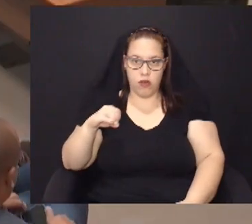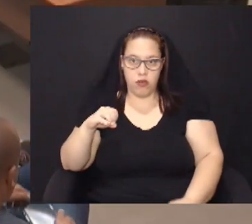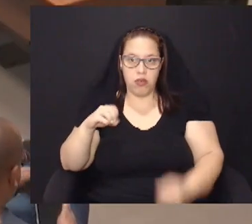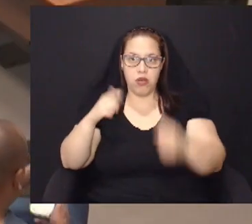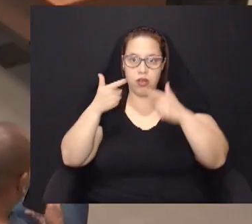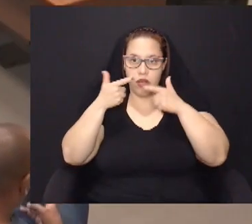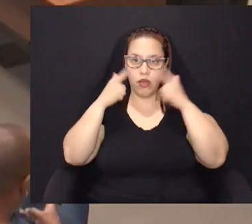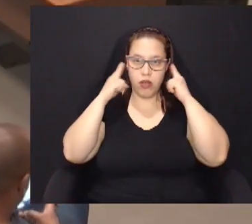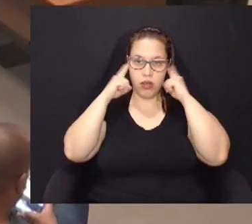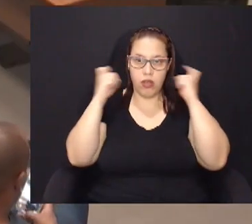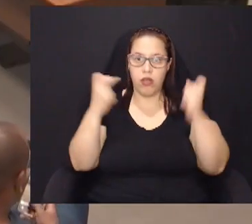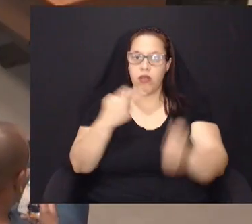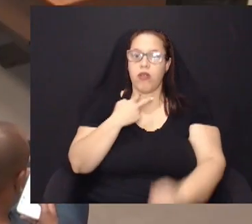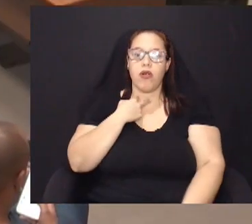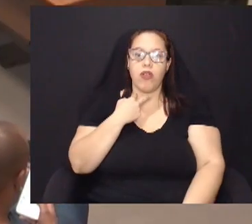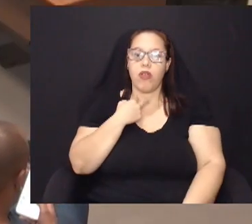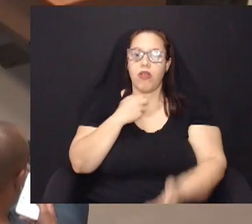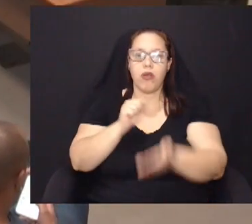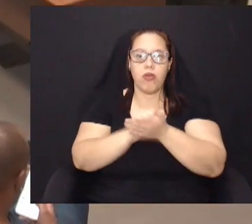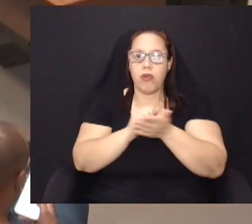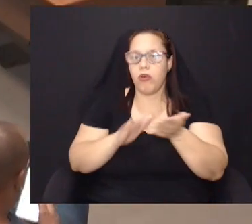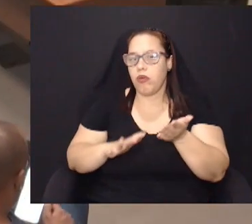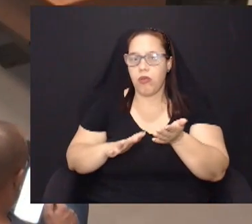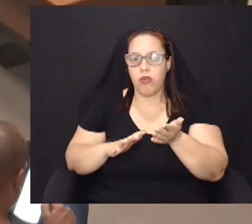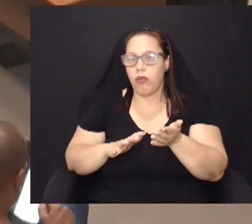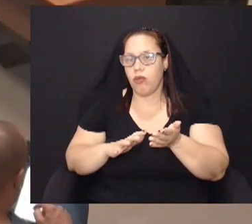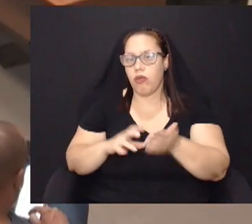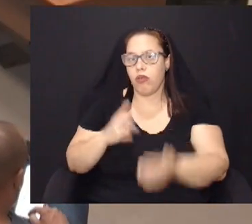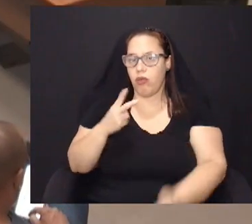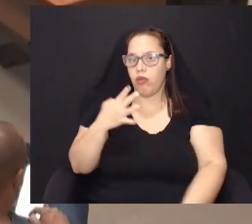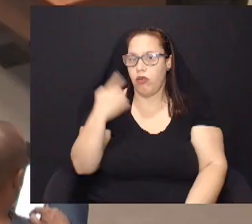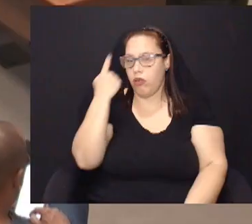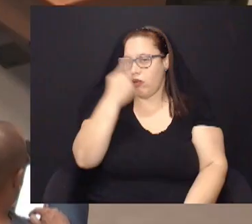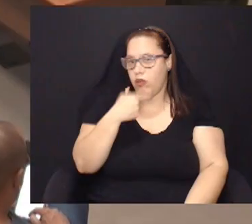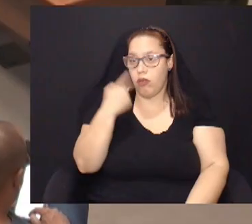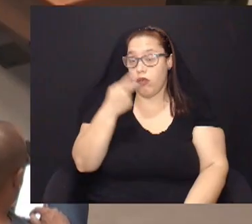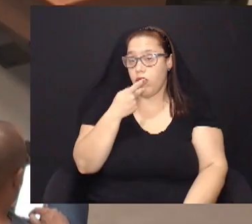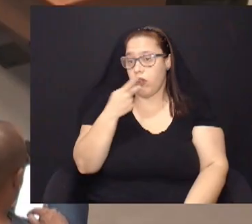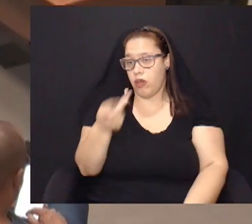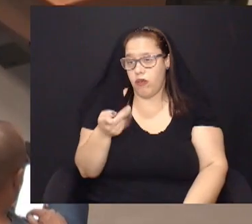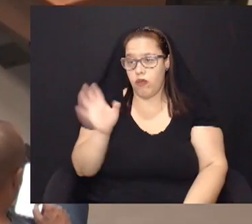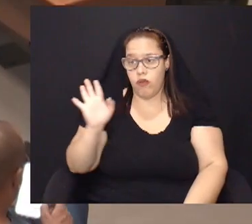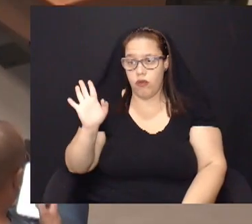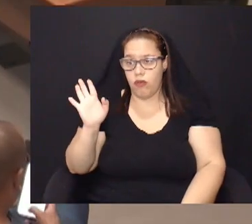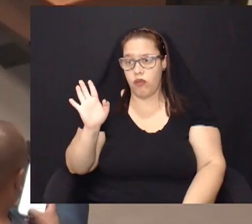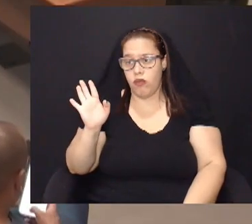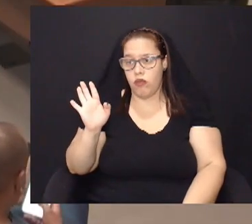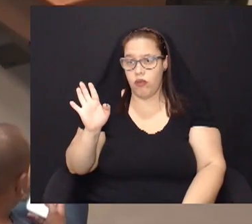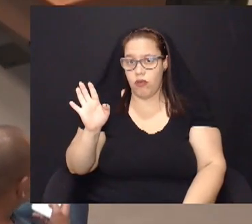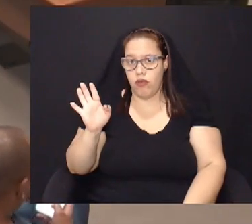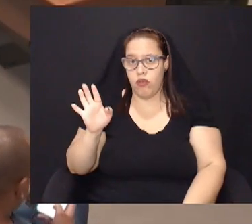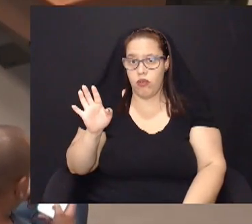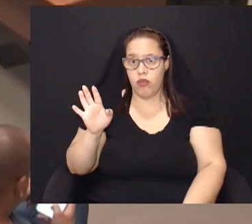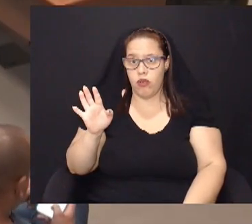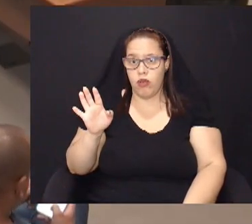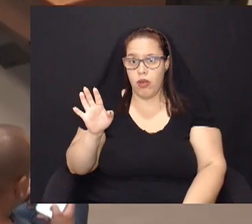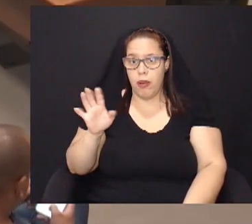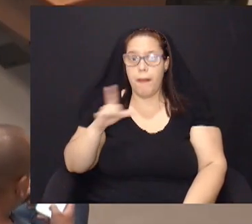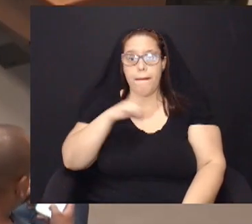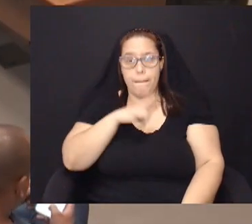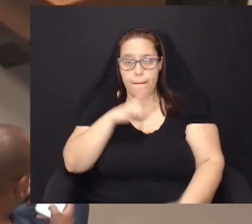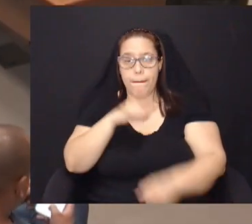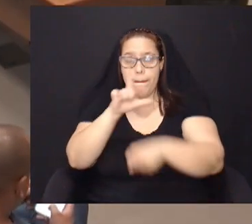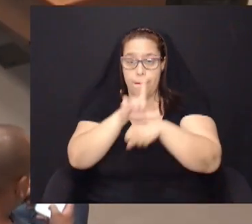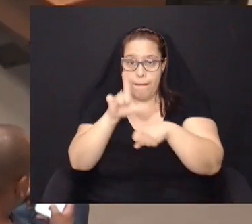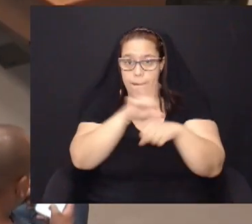eu não posso impedir uma atividade de funcionar 24 horas. É o que você falou, que é de Chica de Francisco. Então, se tem lojas de